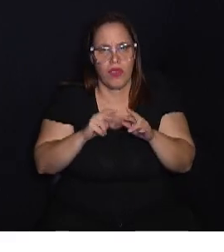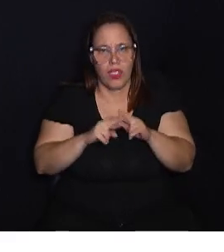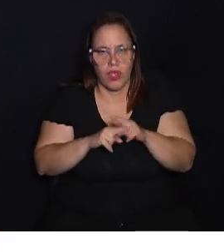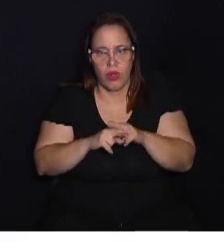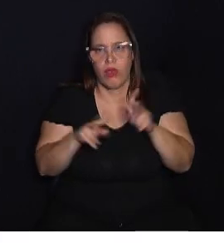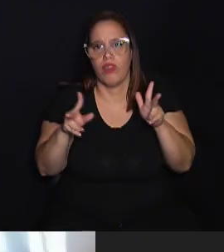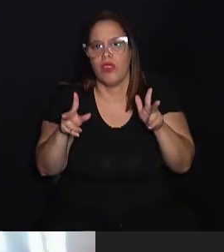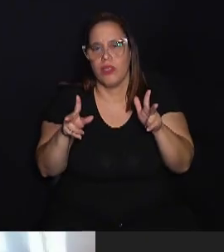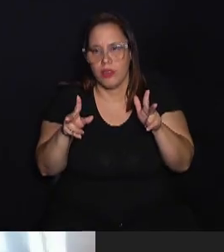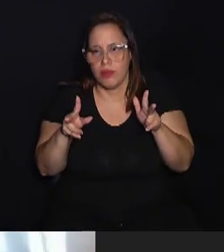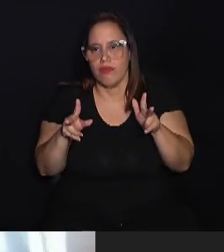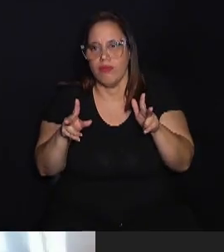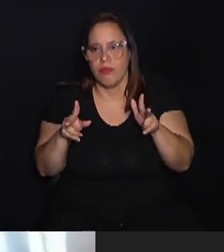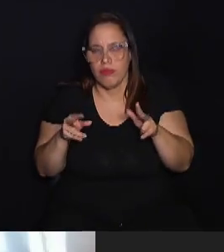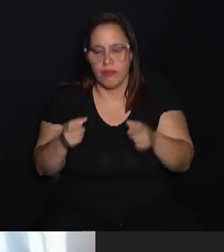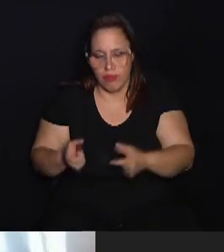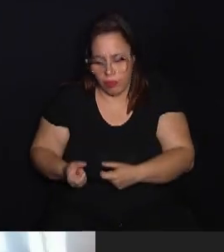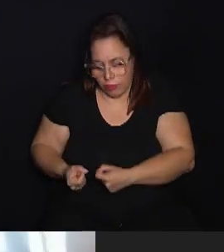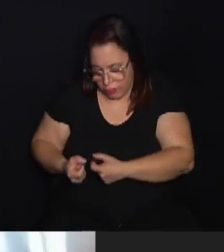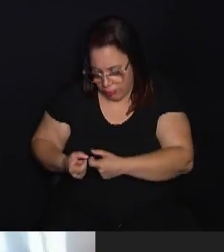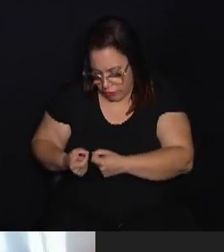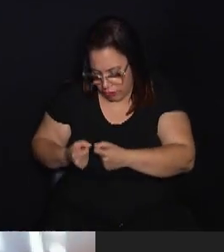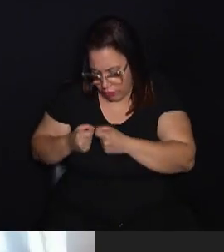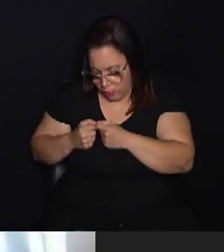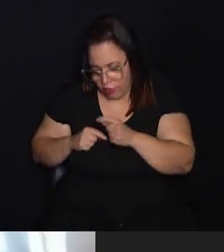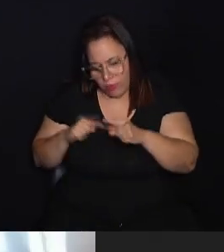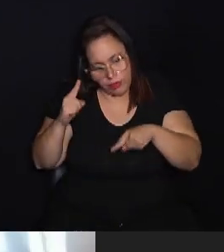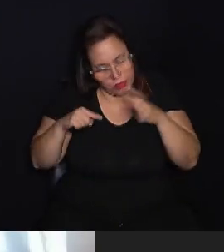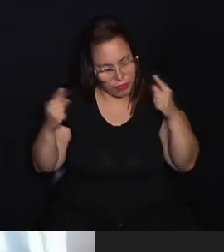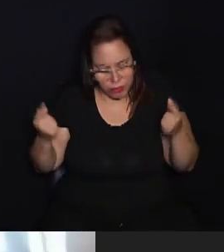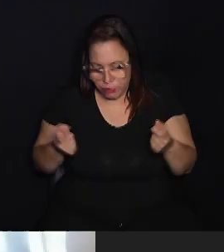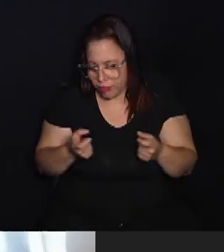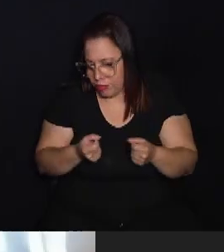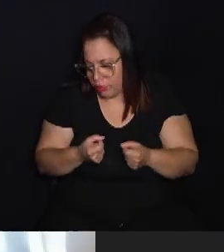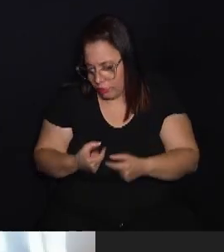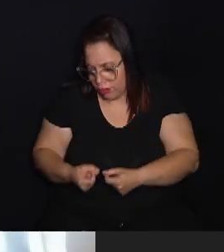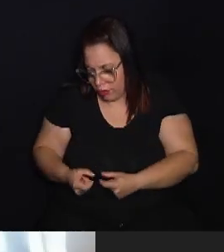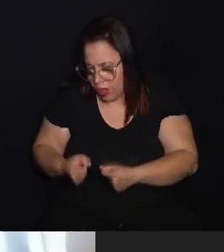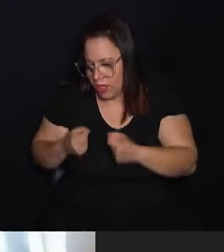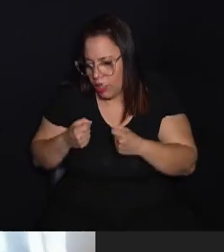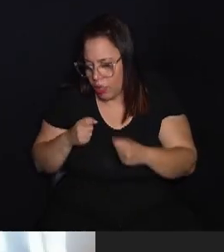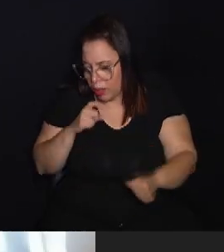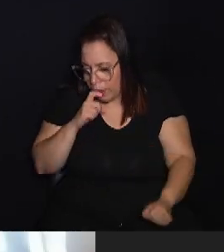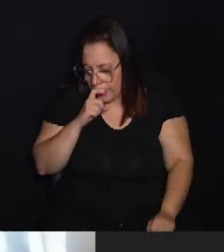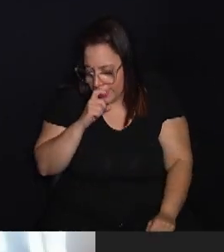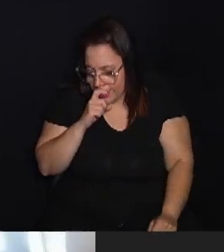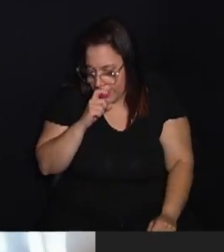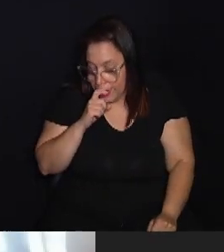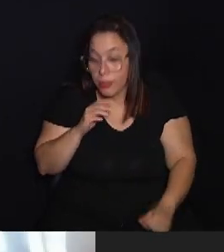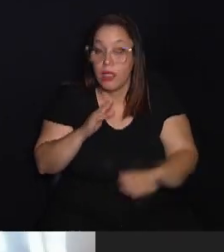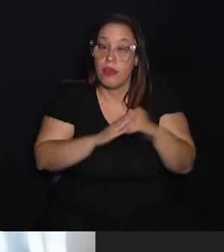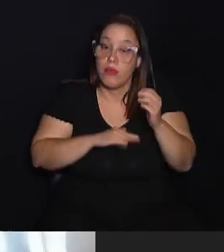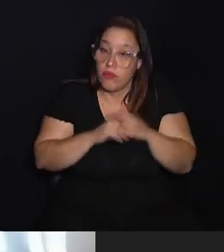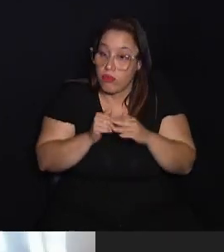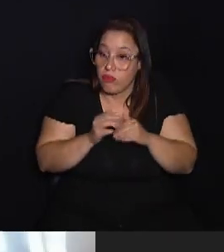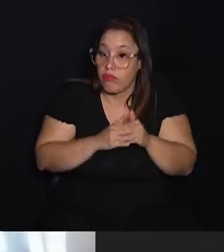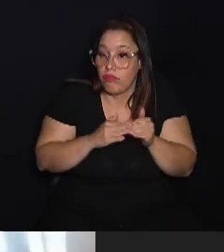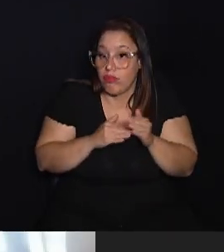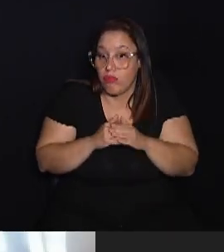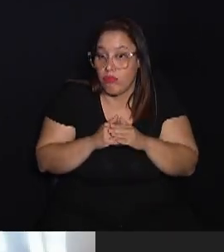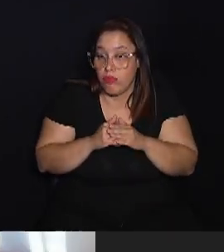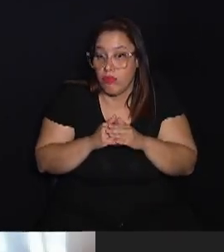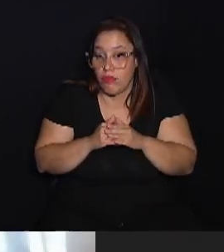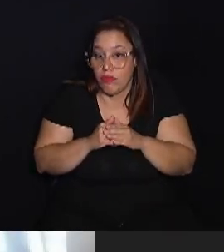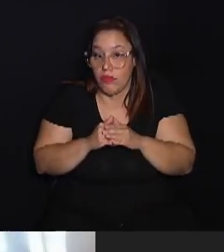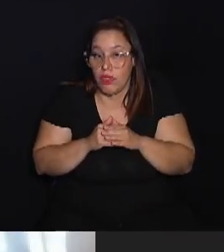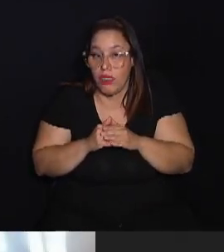diferença. No câncer de mama, como em vários outros tipos de câncer, o tratamento, quando a doença está